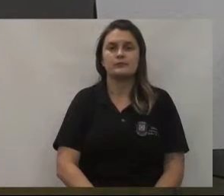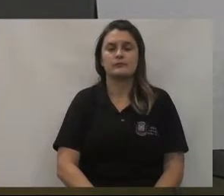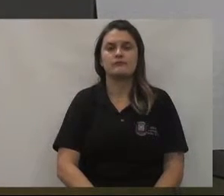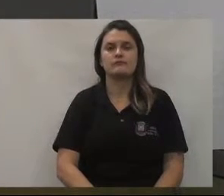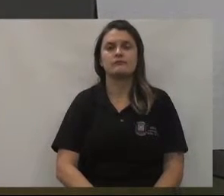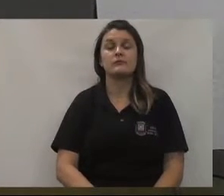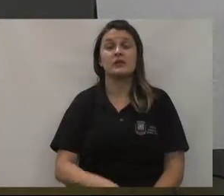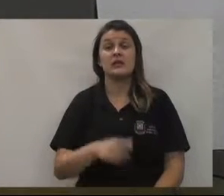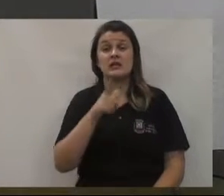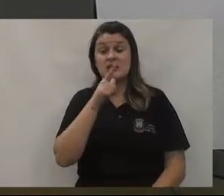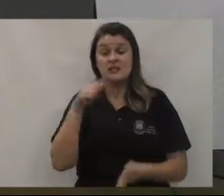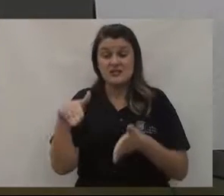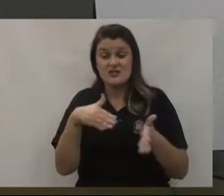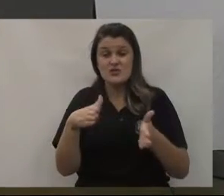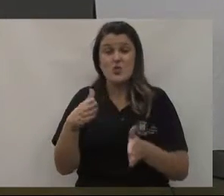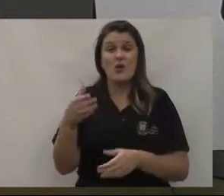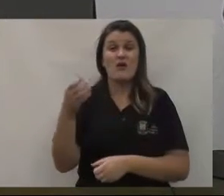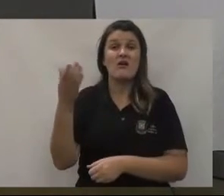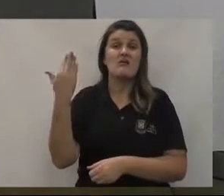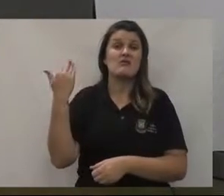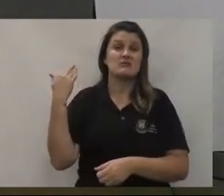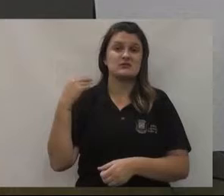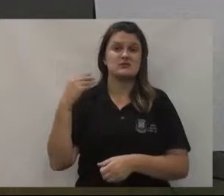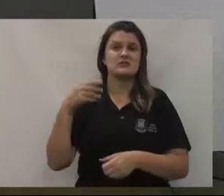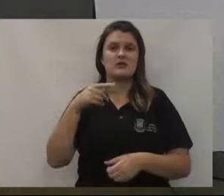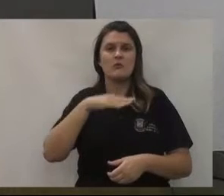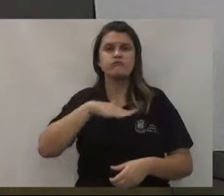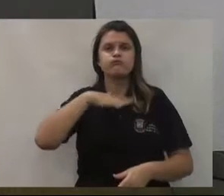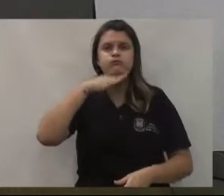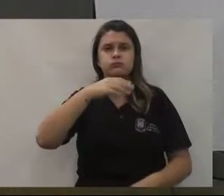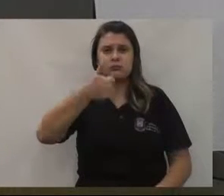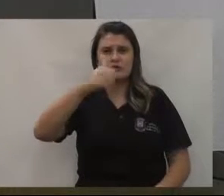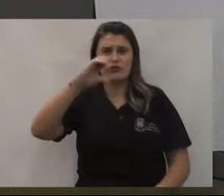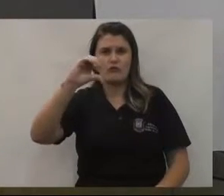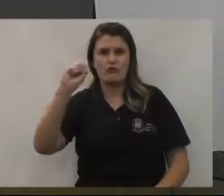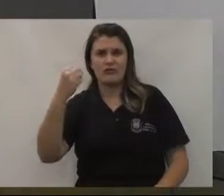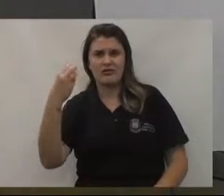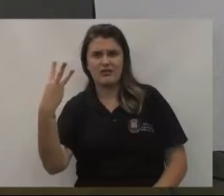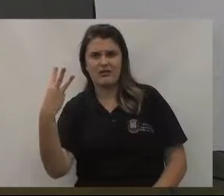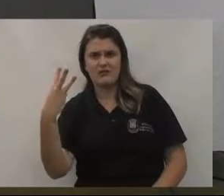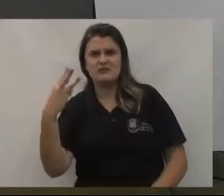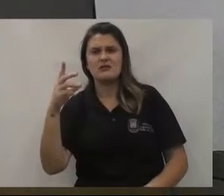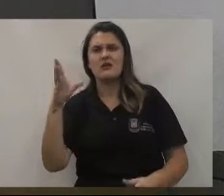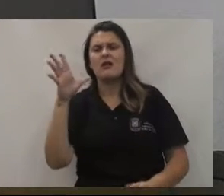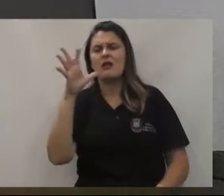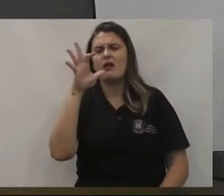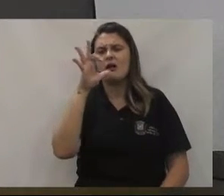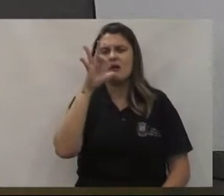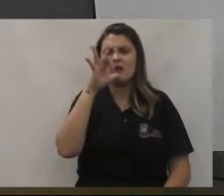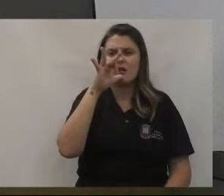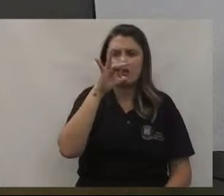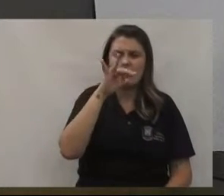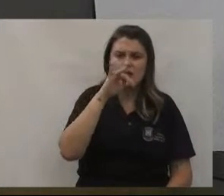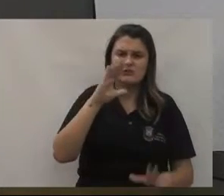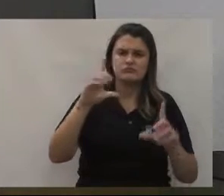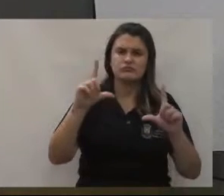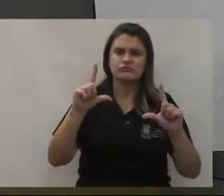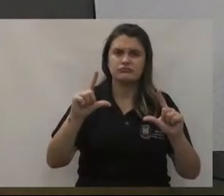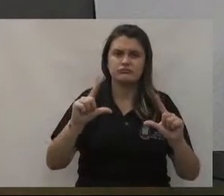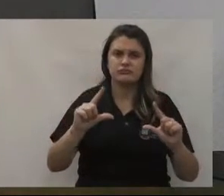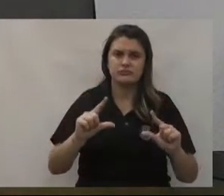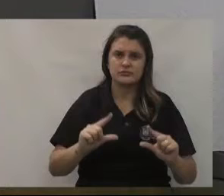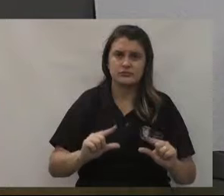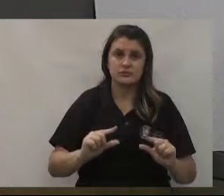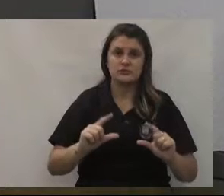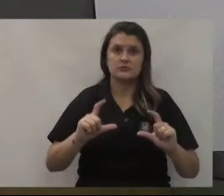O Iguaçu, antes da enchente de 1983, subia lentamente e descia da mesma forma.